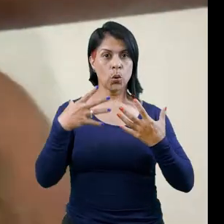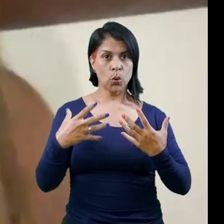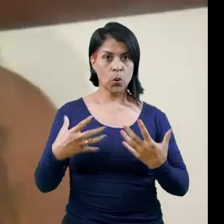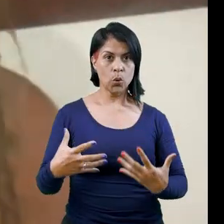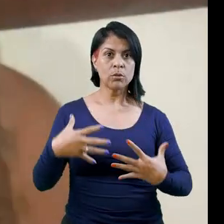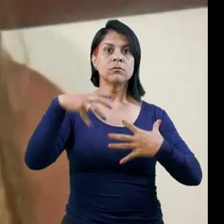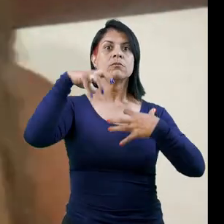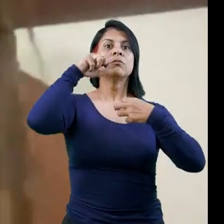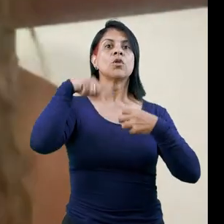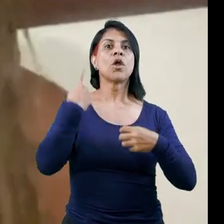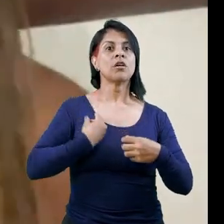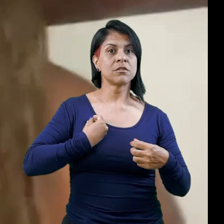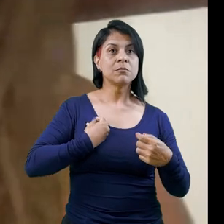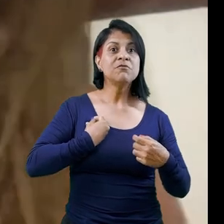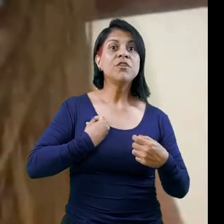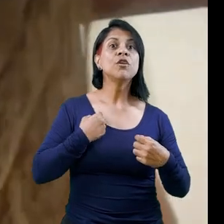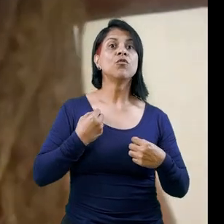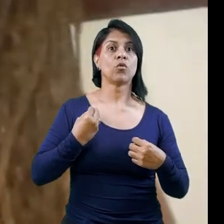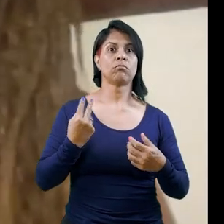então, ação de quem está acordada.